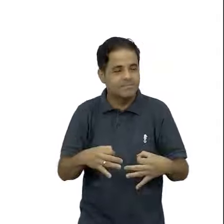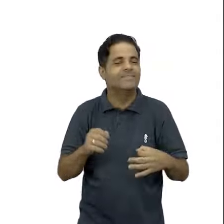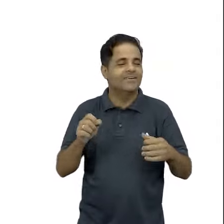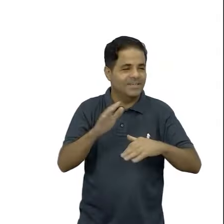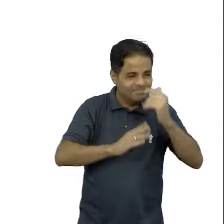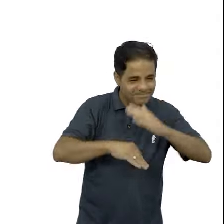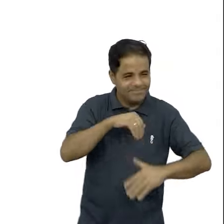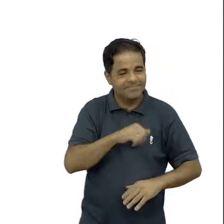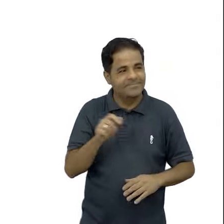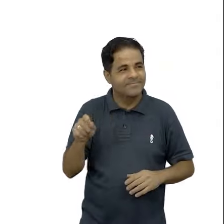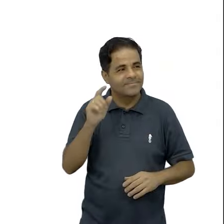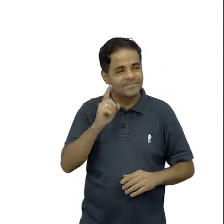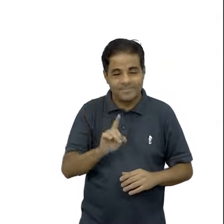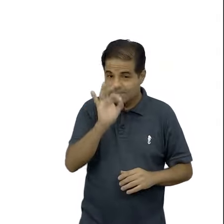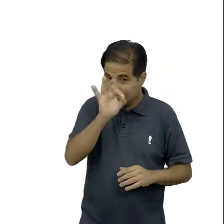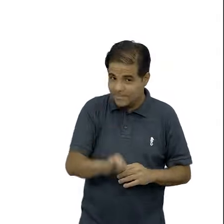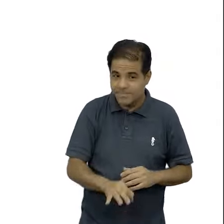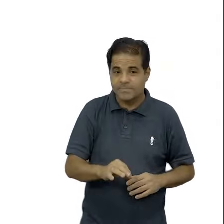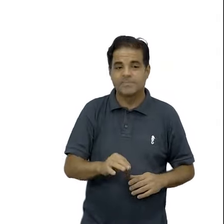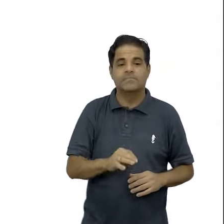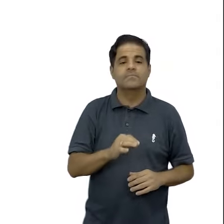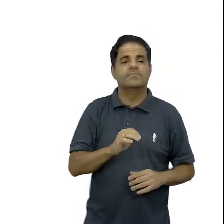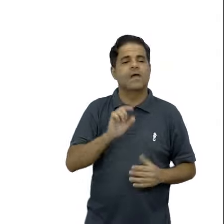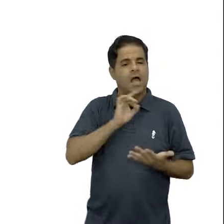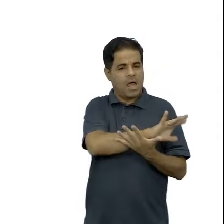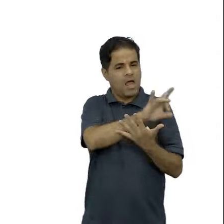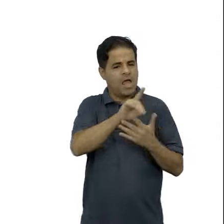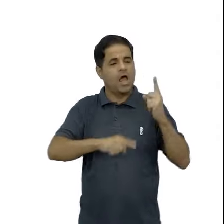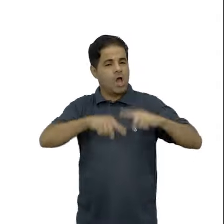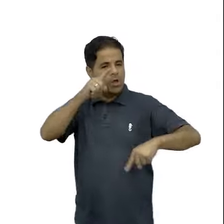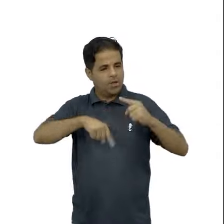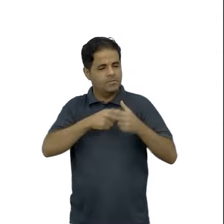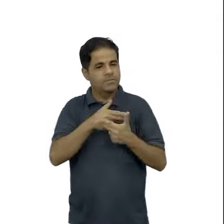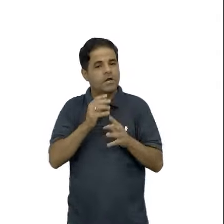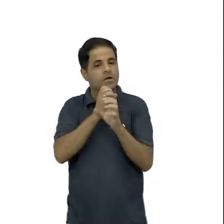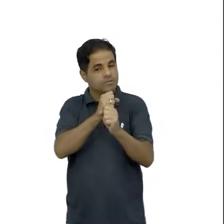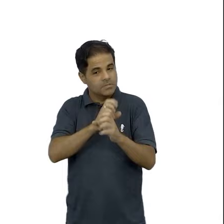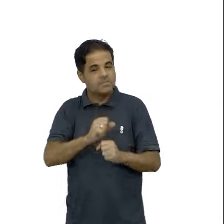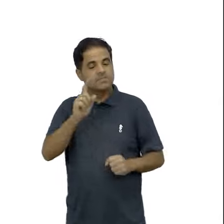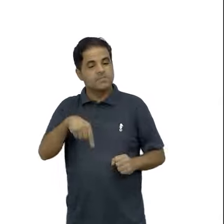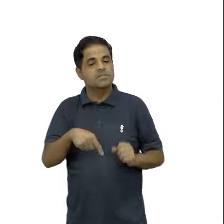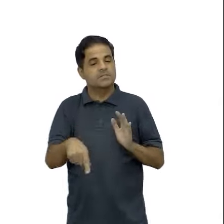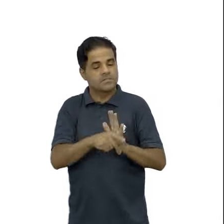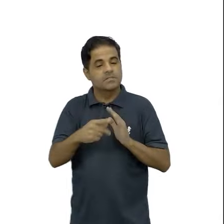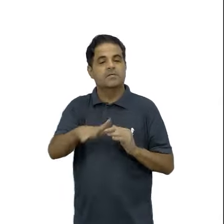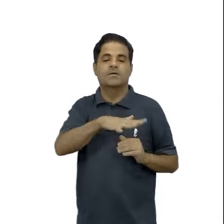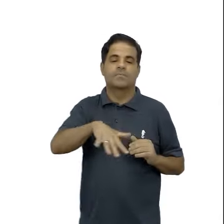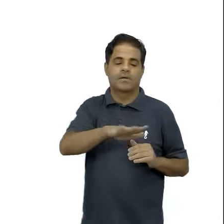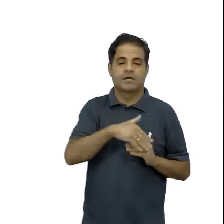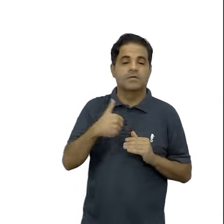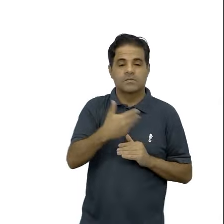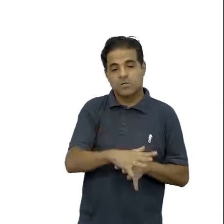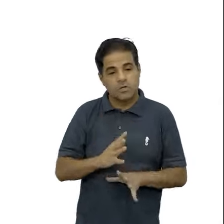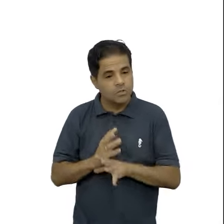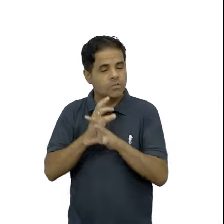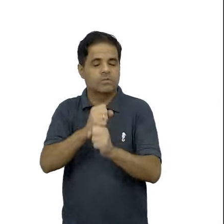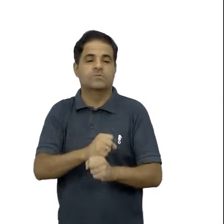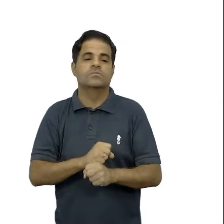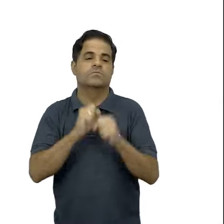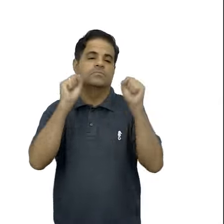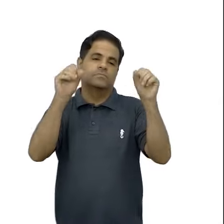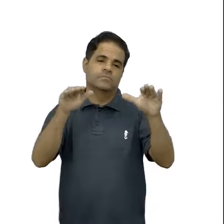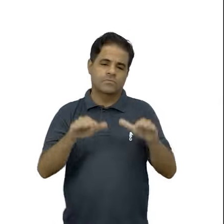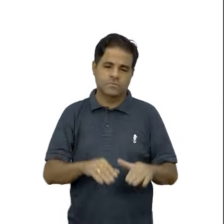decimal. Numa coleção de objetos, cada objeto contado é a parte do todo dessa